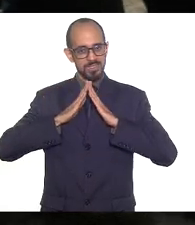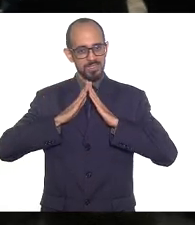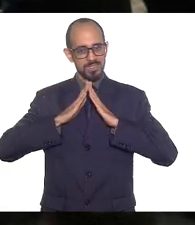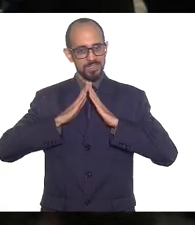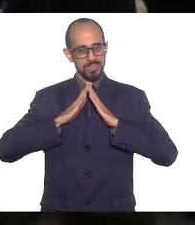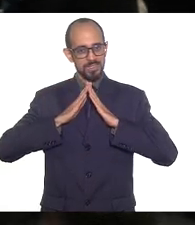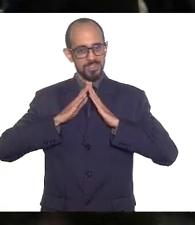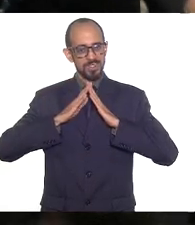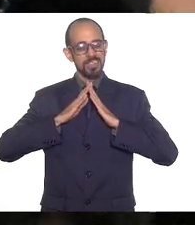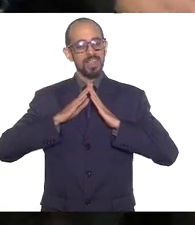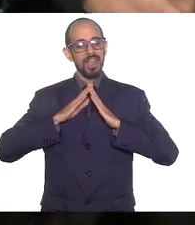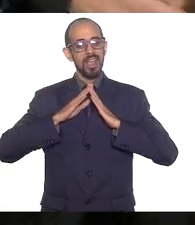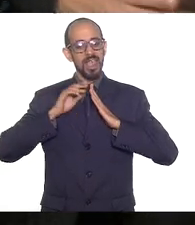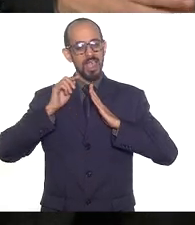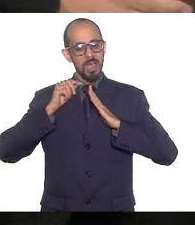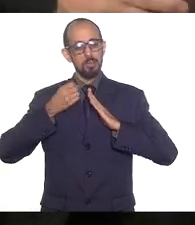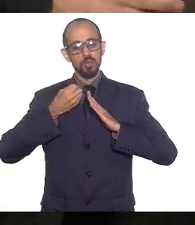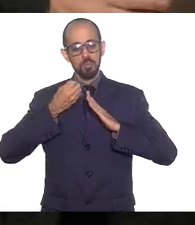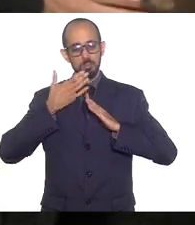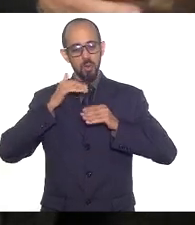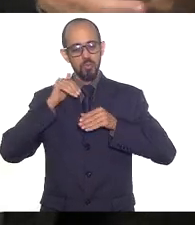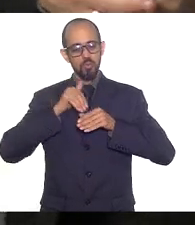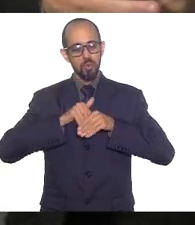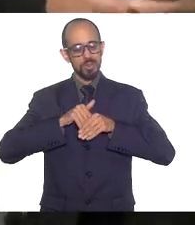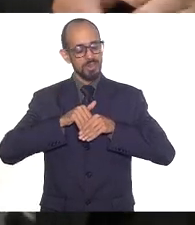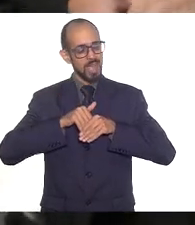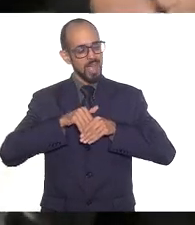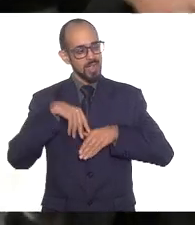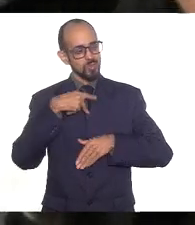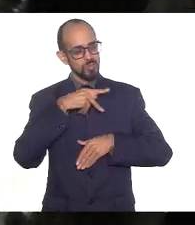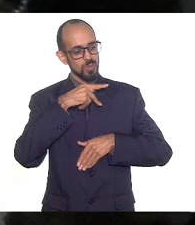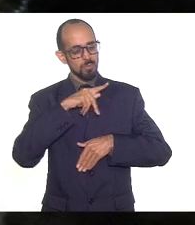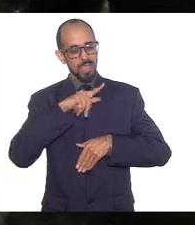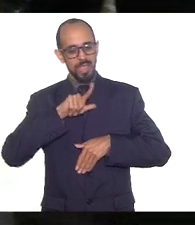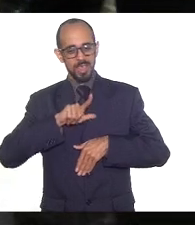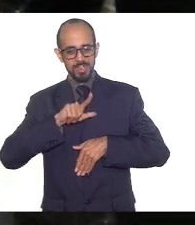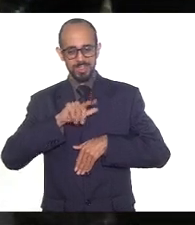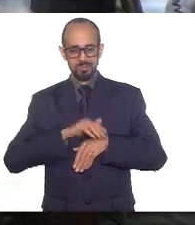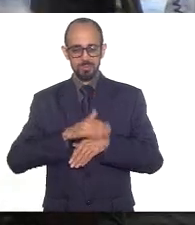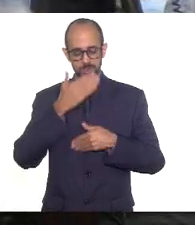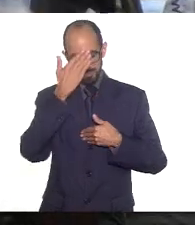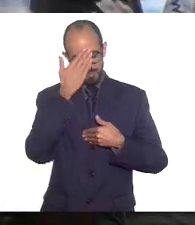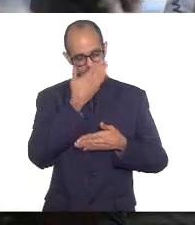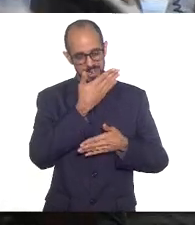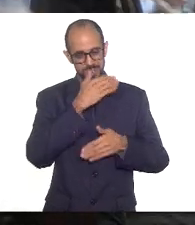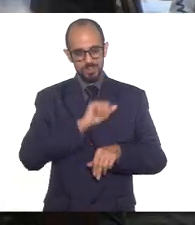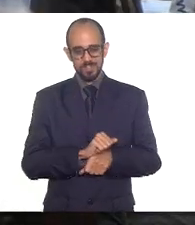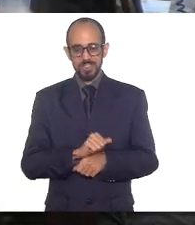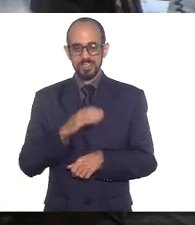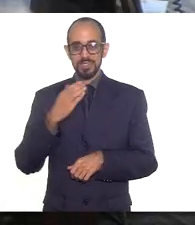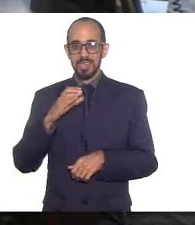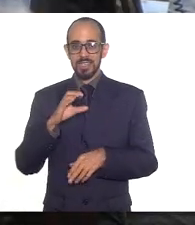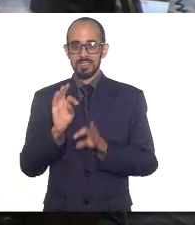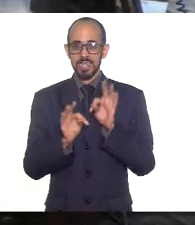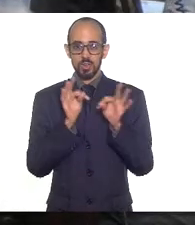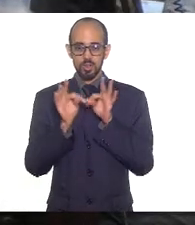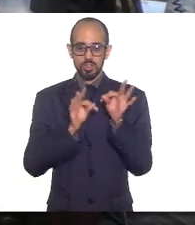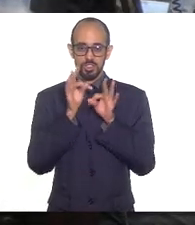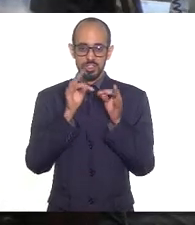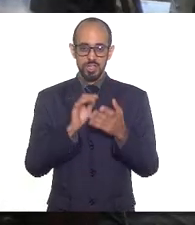foi muito bom votar favorável ao projeto de sua autoria Muito obrigado pela comissão de Ciência Tecnologia